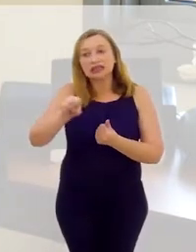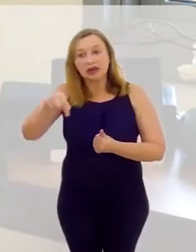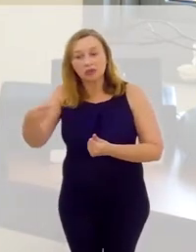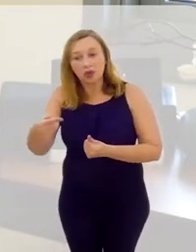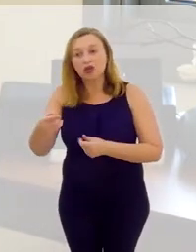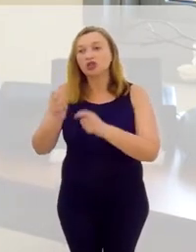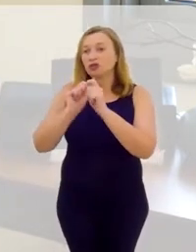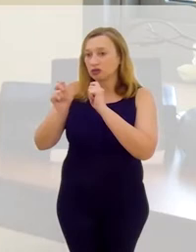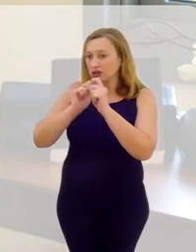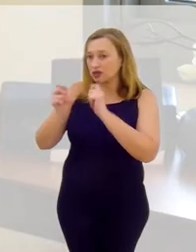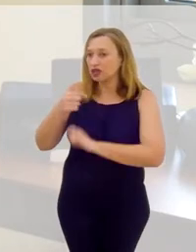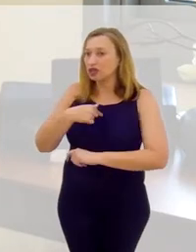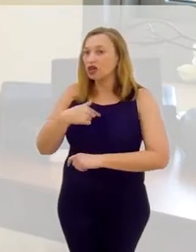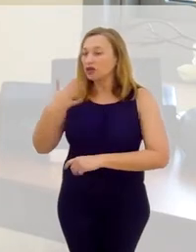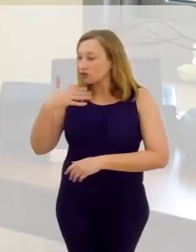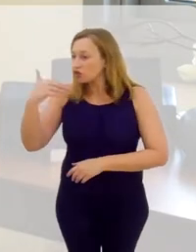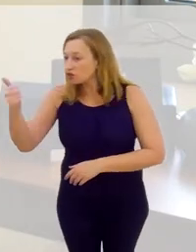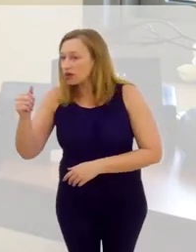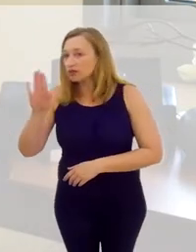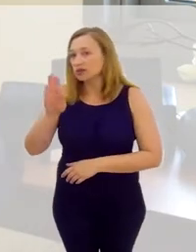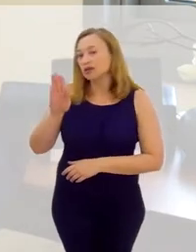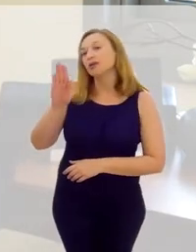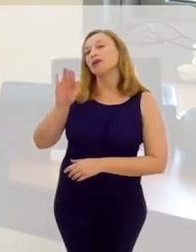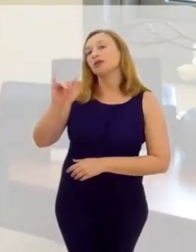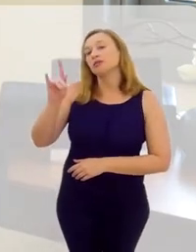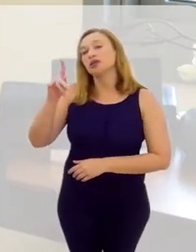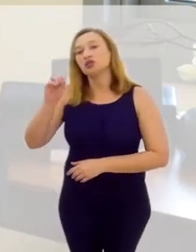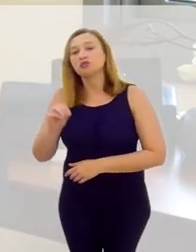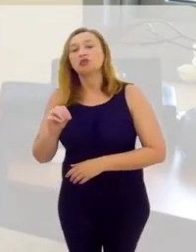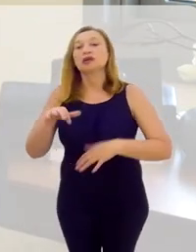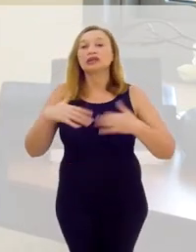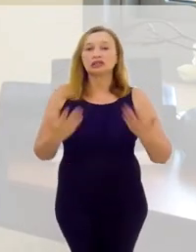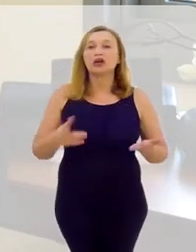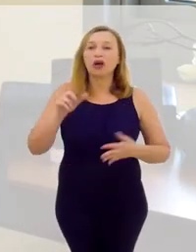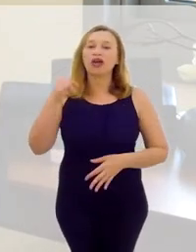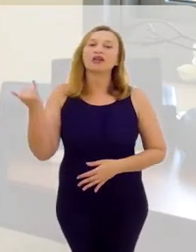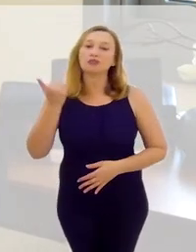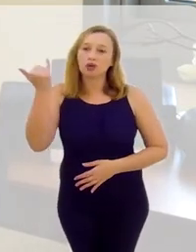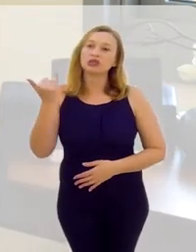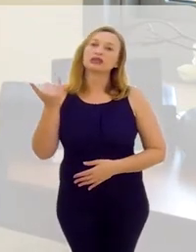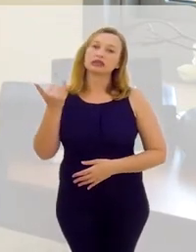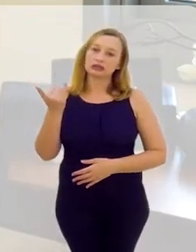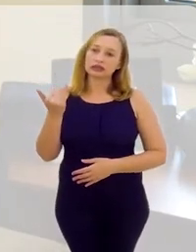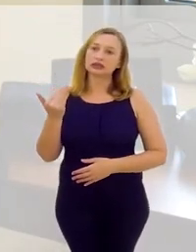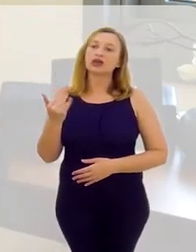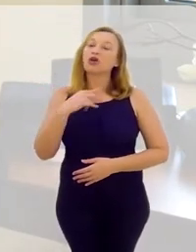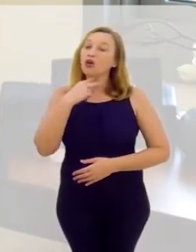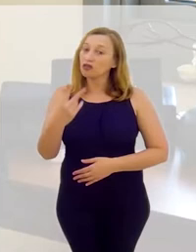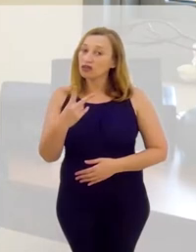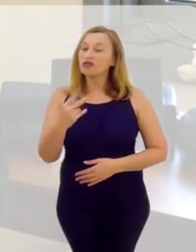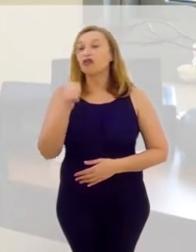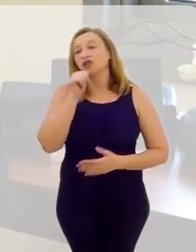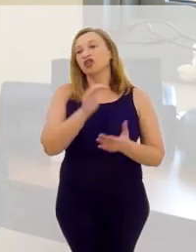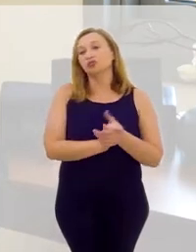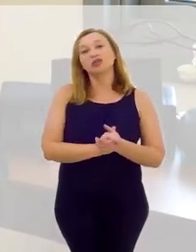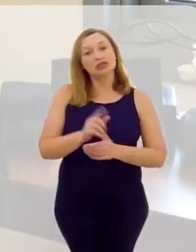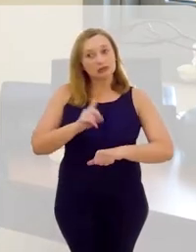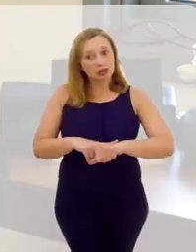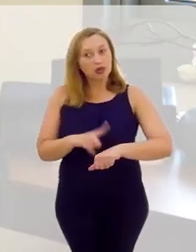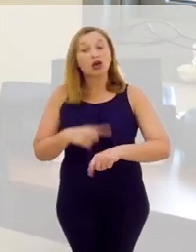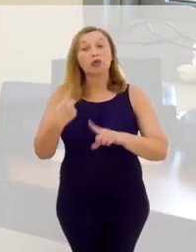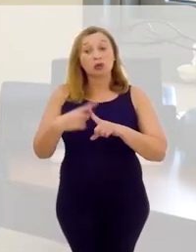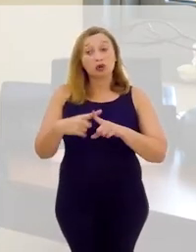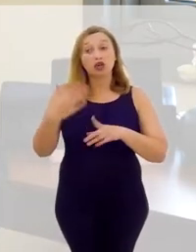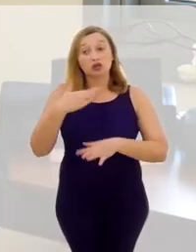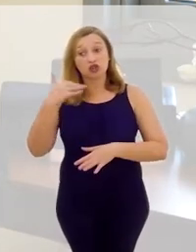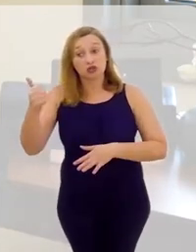que apoiava. Aí depois eu fui entrevistado e fui chamado para ser um bispo. Então é importante ouvir a voz da esposa